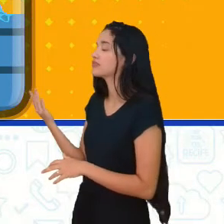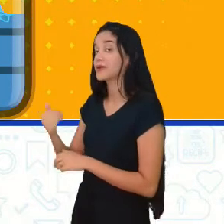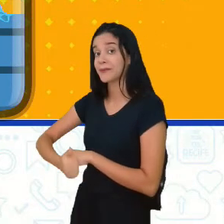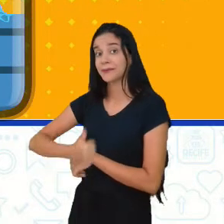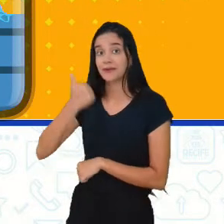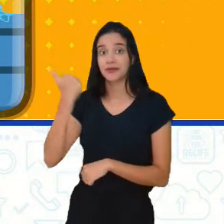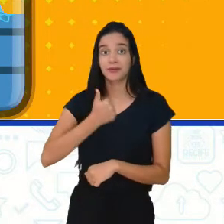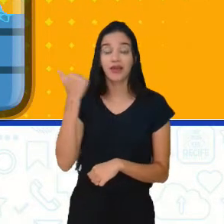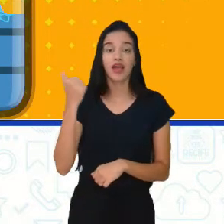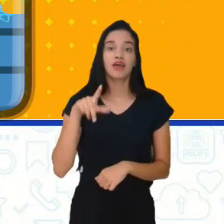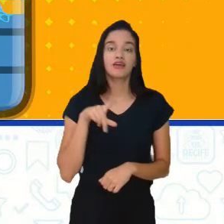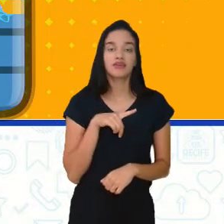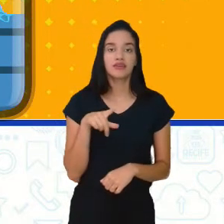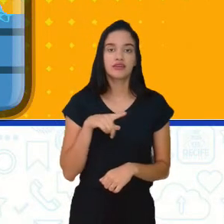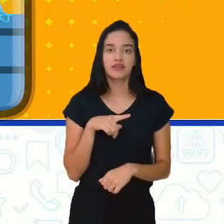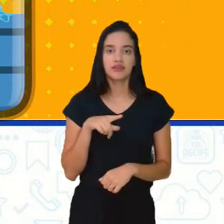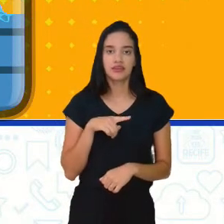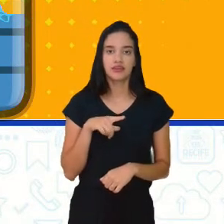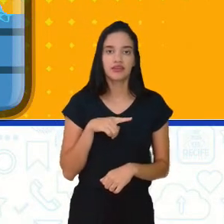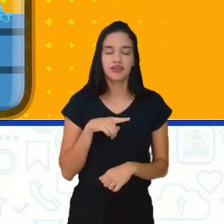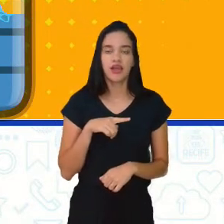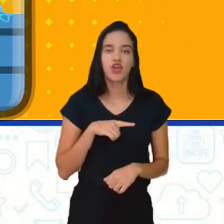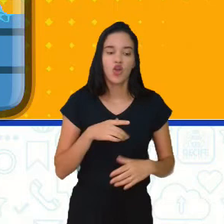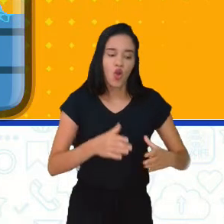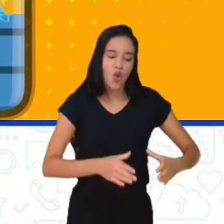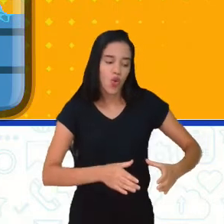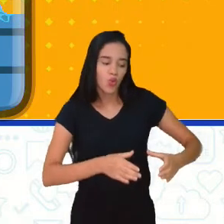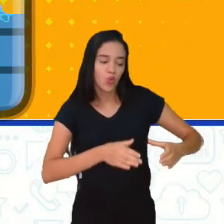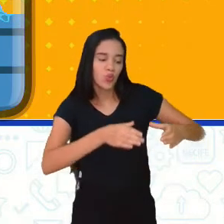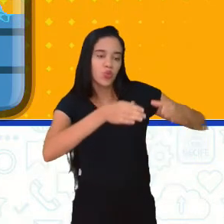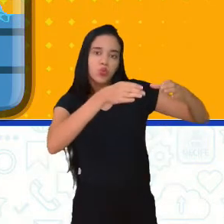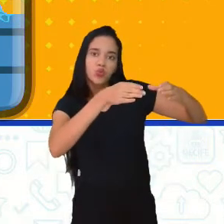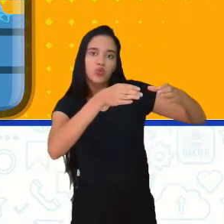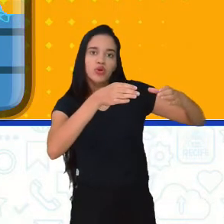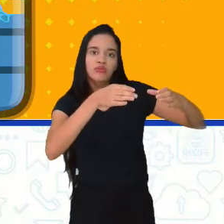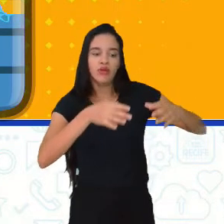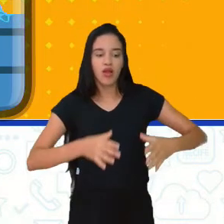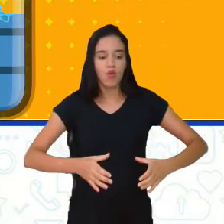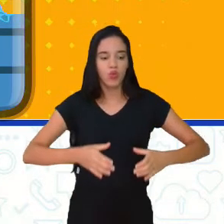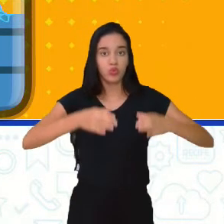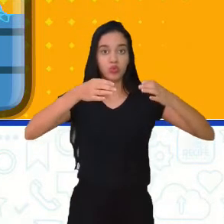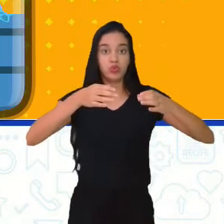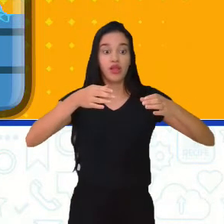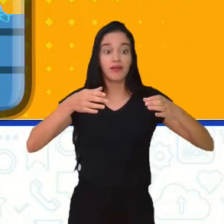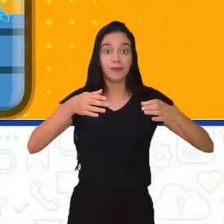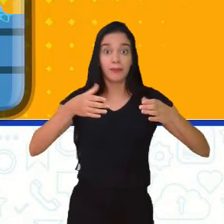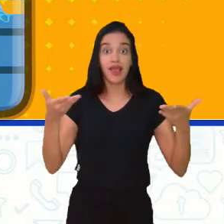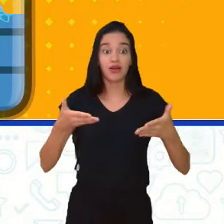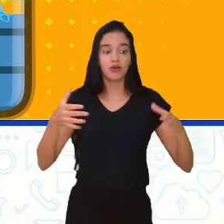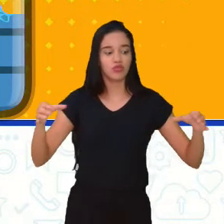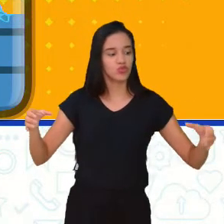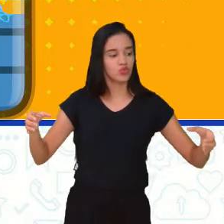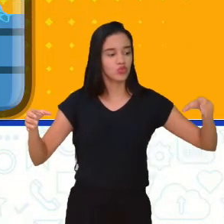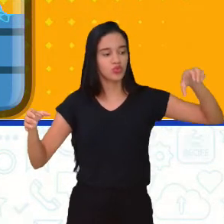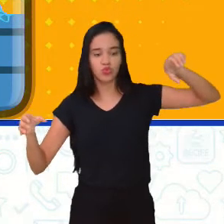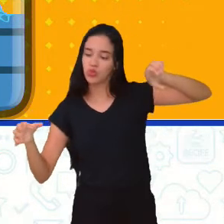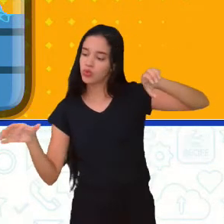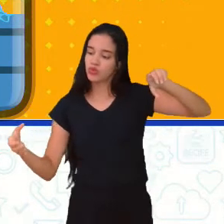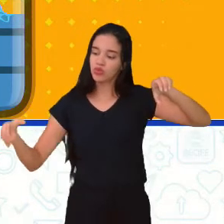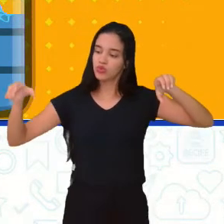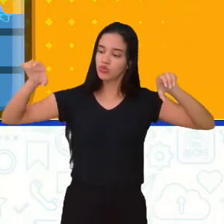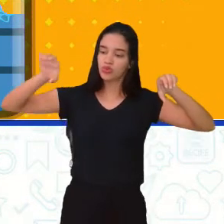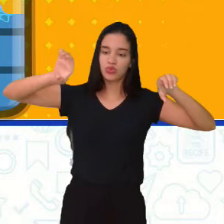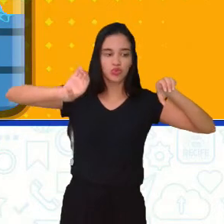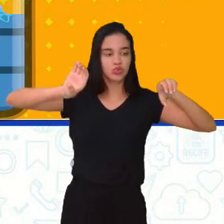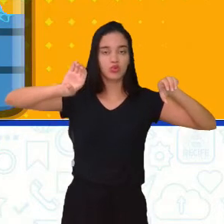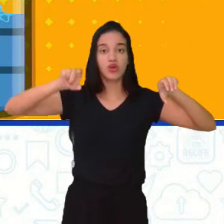primeiro. Eu tenho aí, né, um copo maior e 2 copos menores. Um está despejando água fria e o